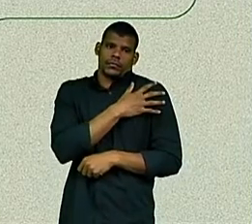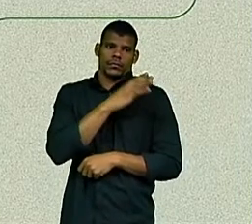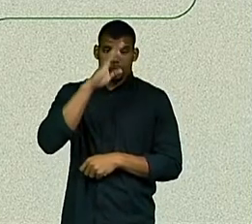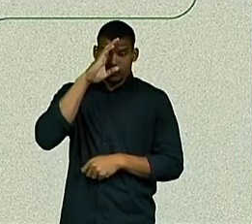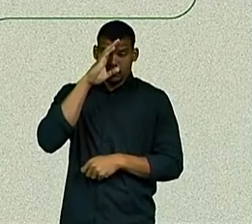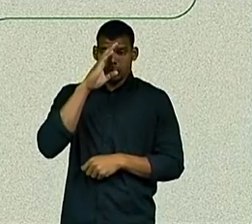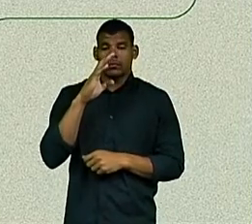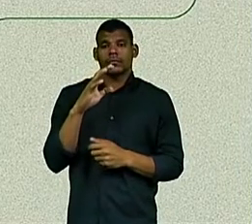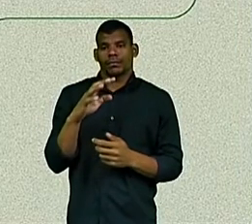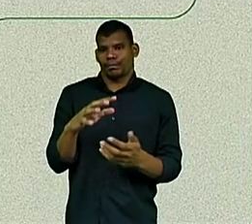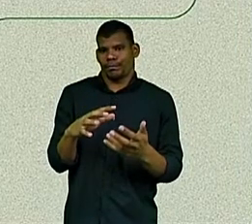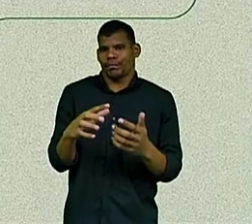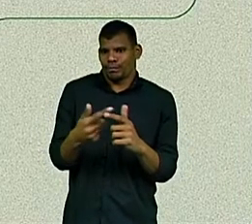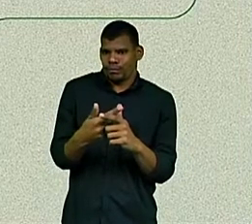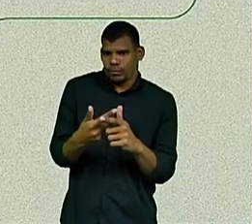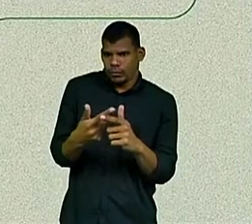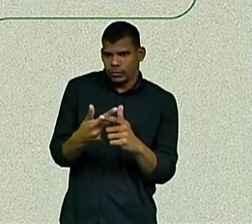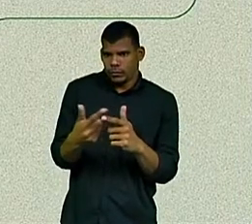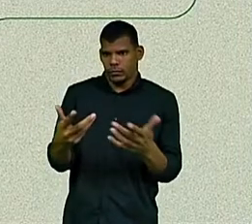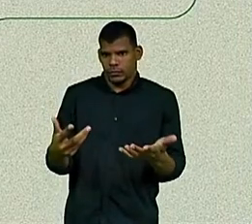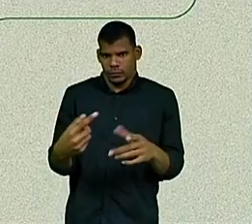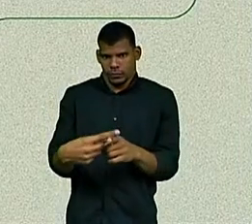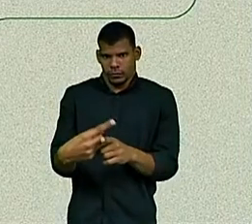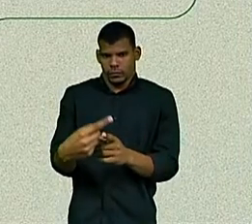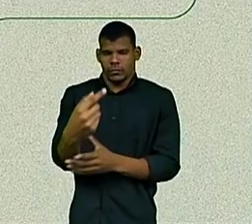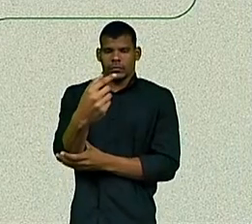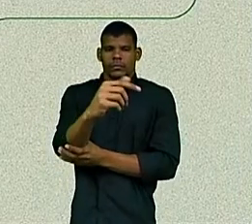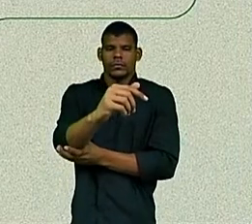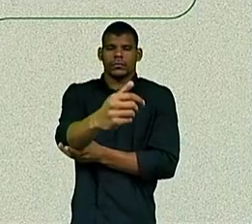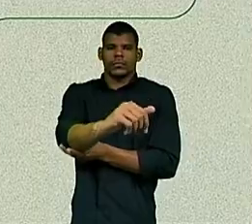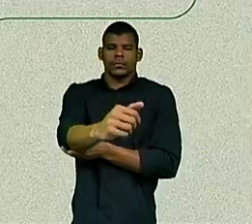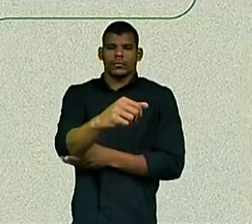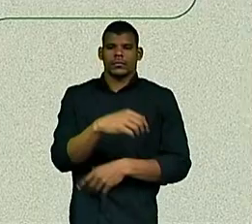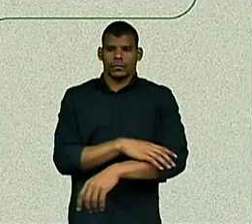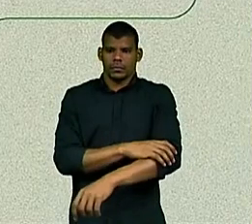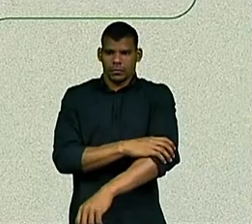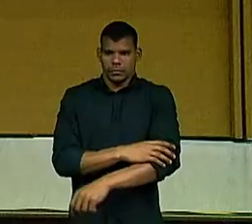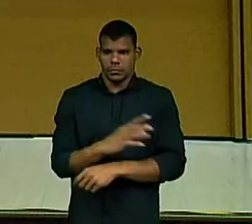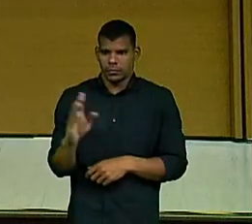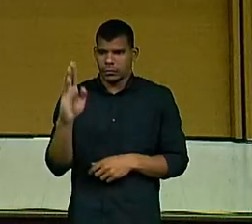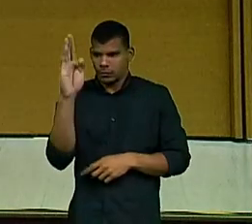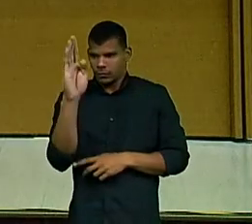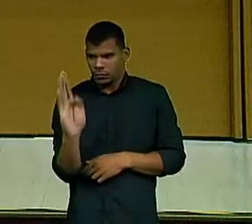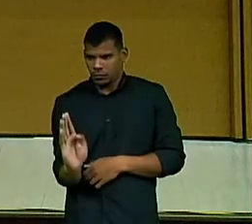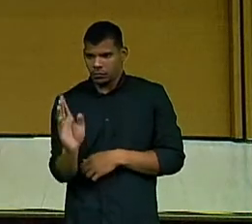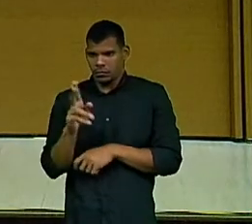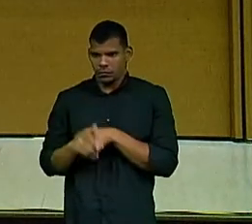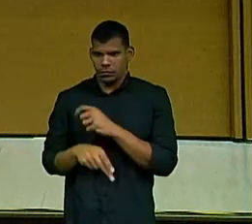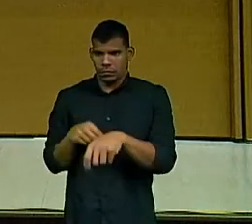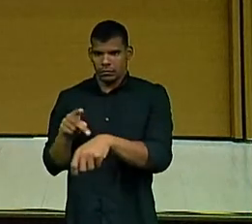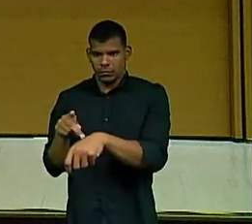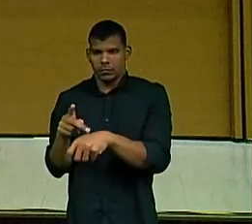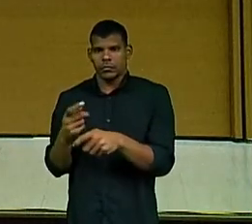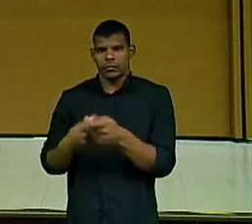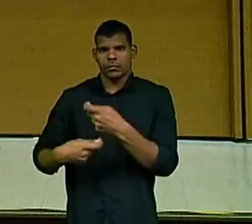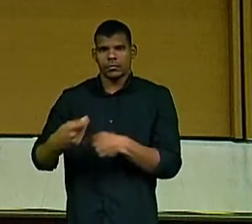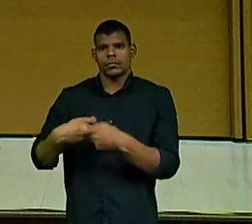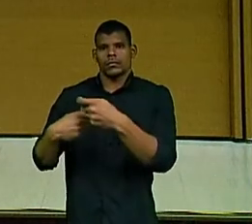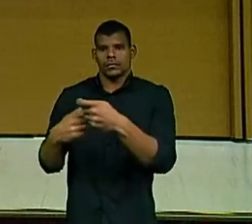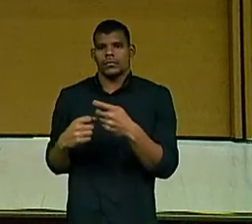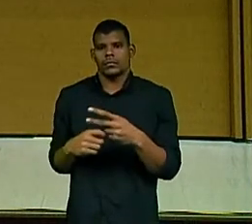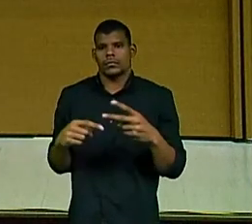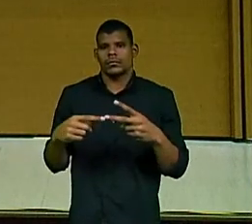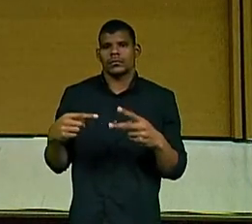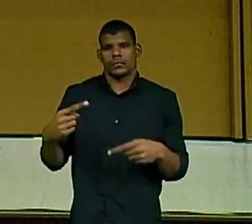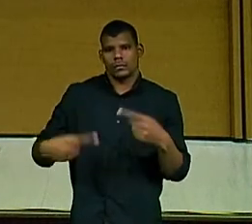eu acho que o Brasil enquanto país no tocante à economia a política ele